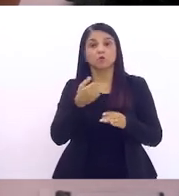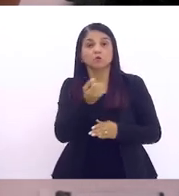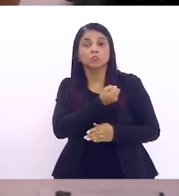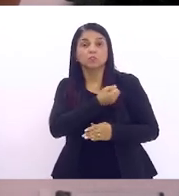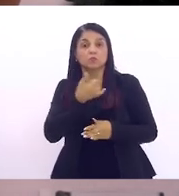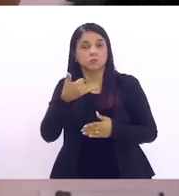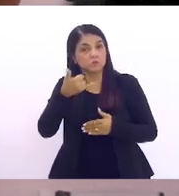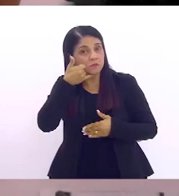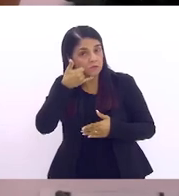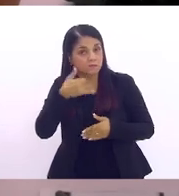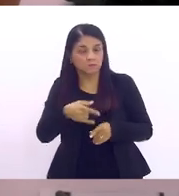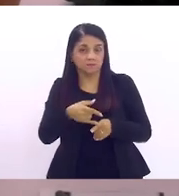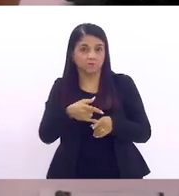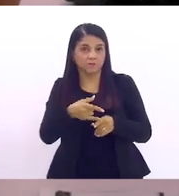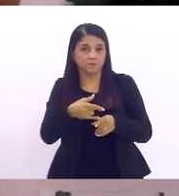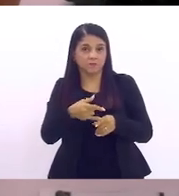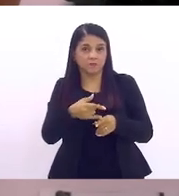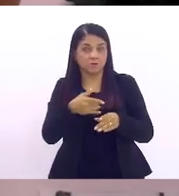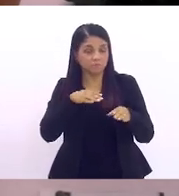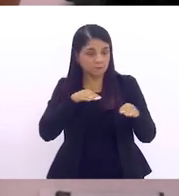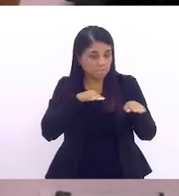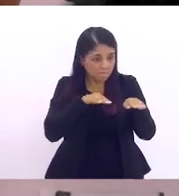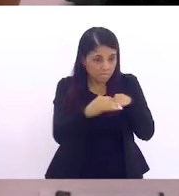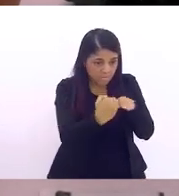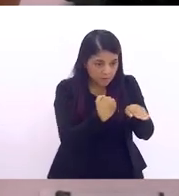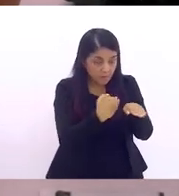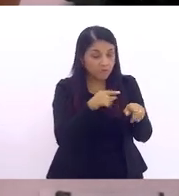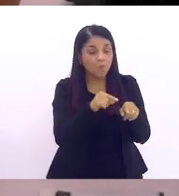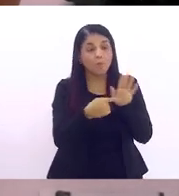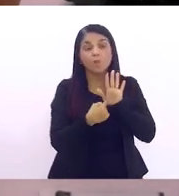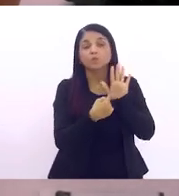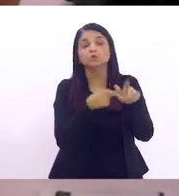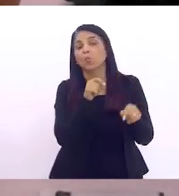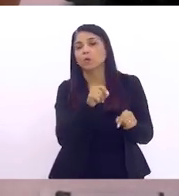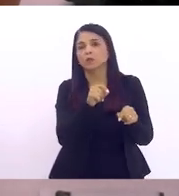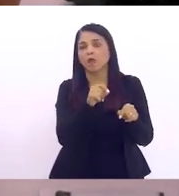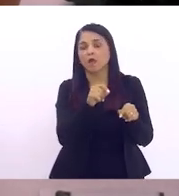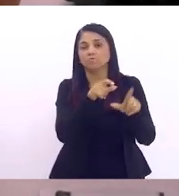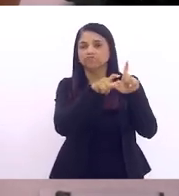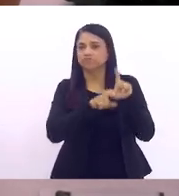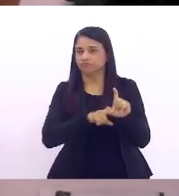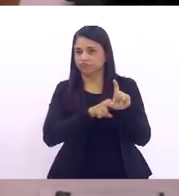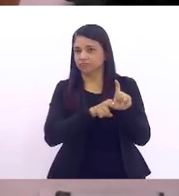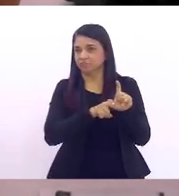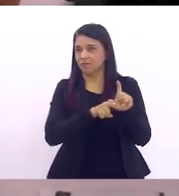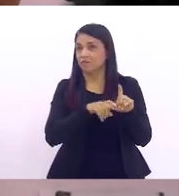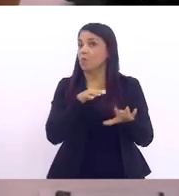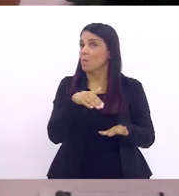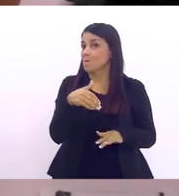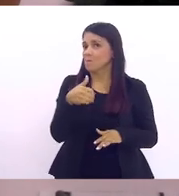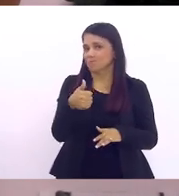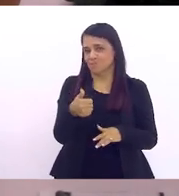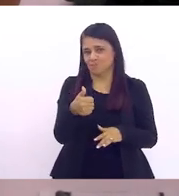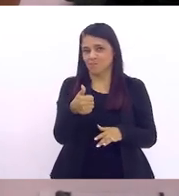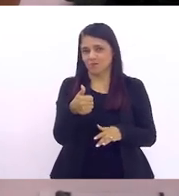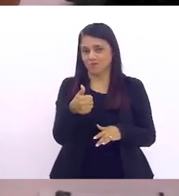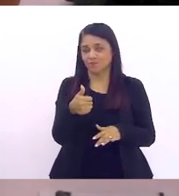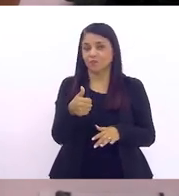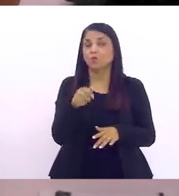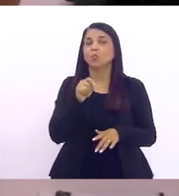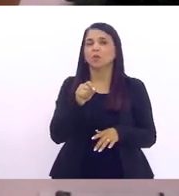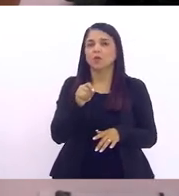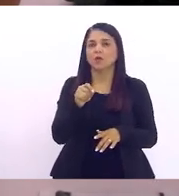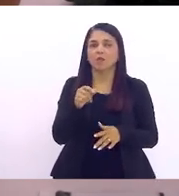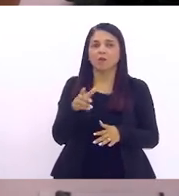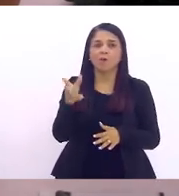a próxima vez que você acessar eu não vou te perguntar quando vou te mostrar o que tiver aberto isso já foi uma melhoria que nós fizemos ouvindo as